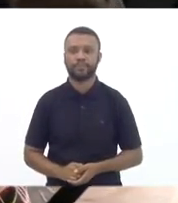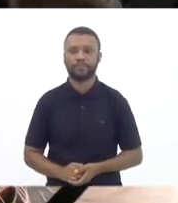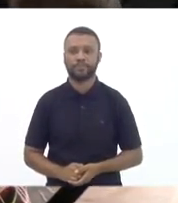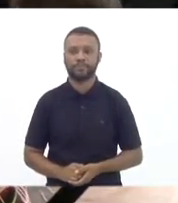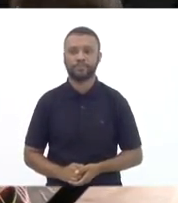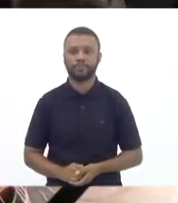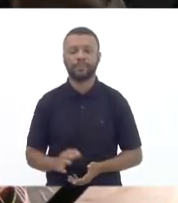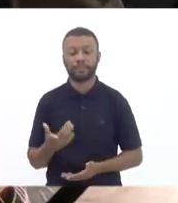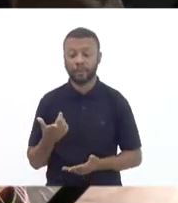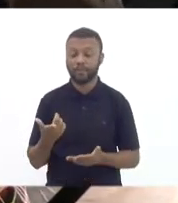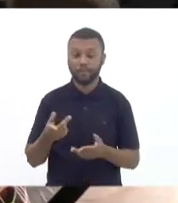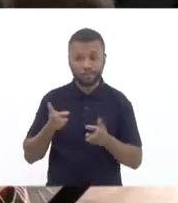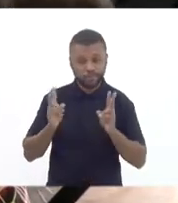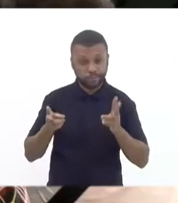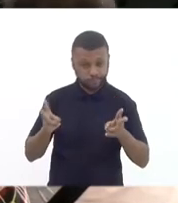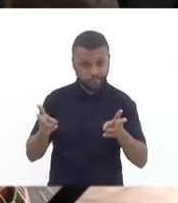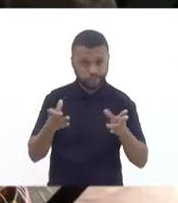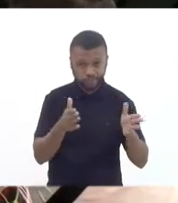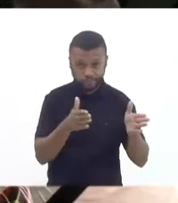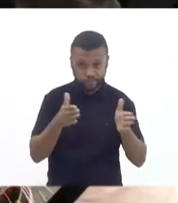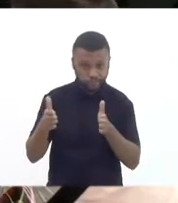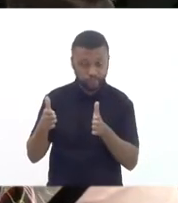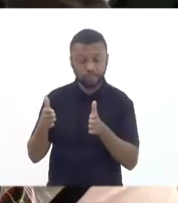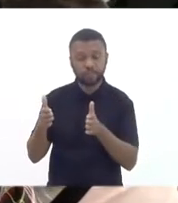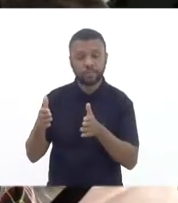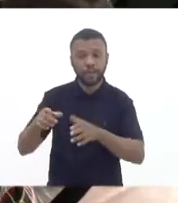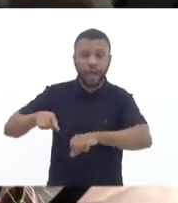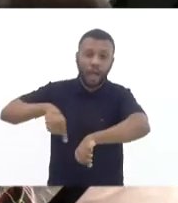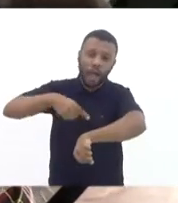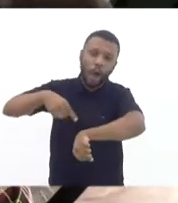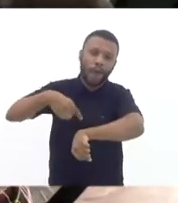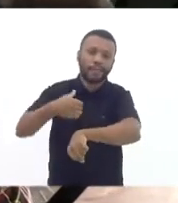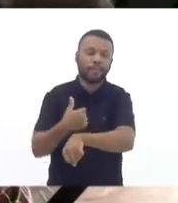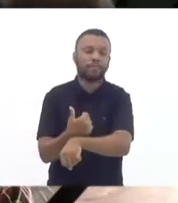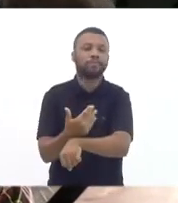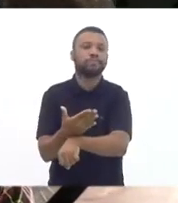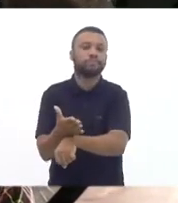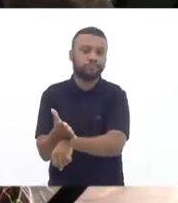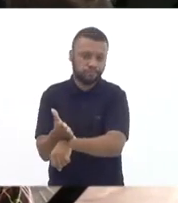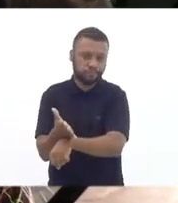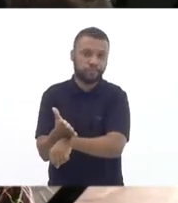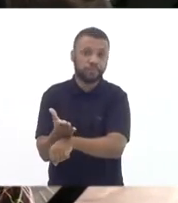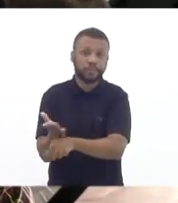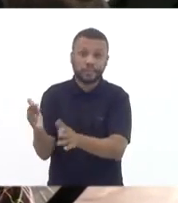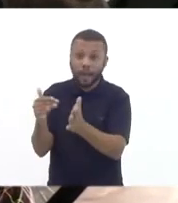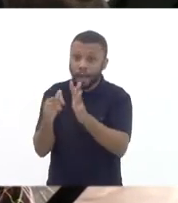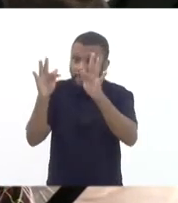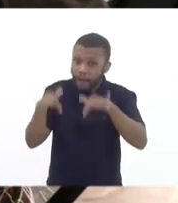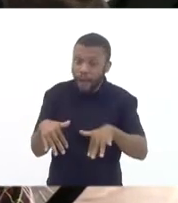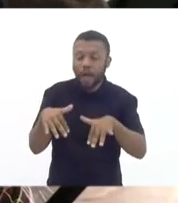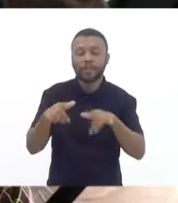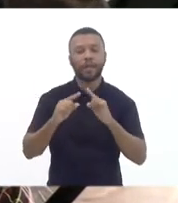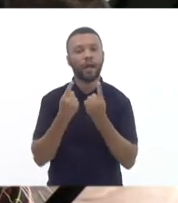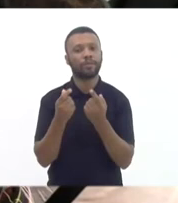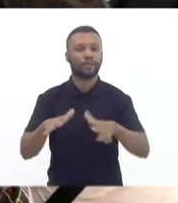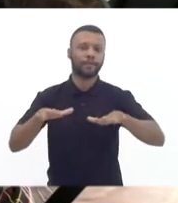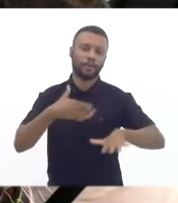A gente, vamos dar prosseguimento aqui. Já está chegando a hora do término da audiência pública.